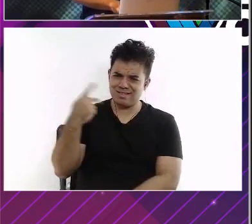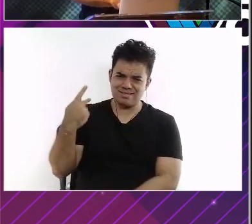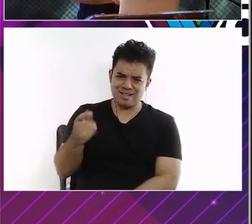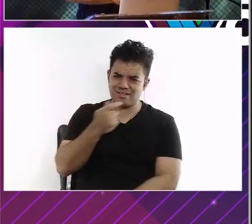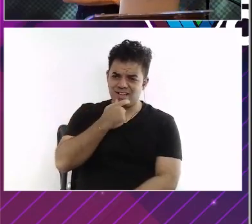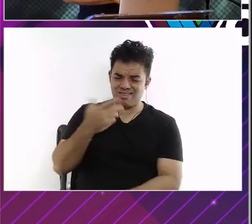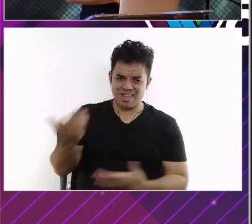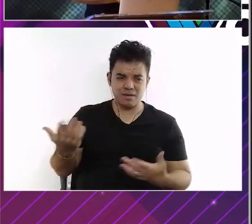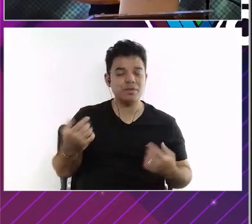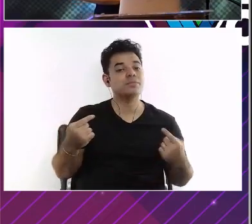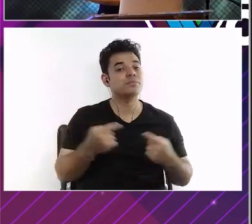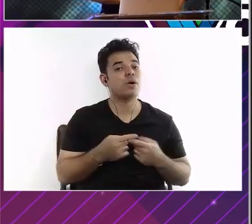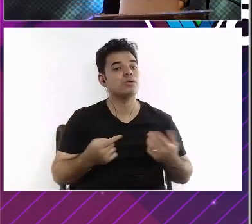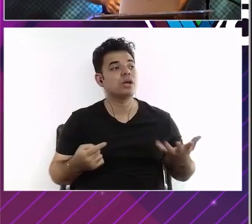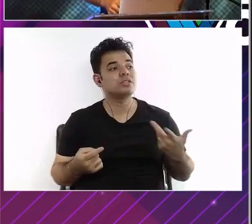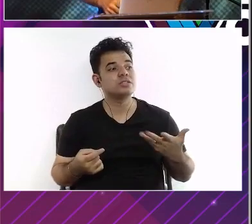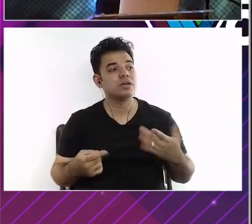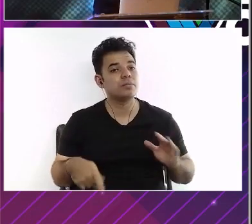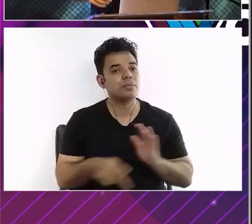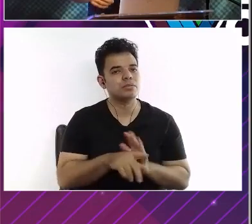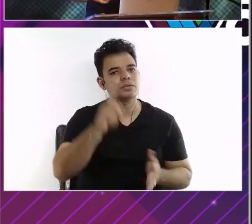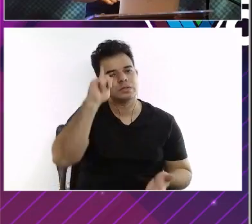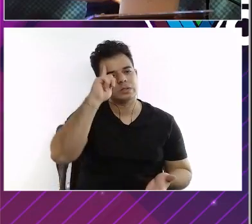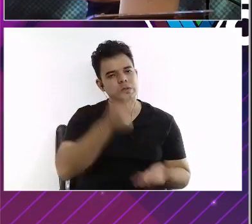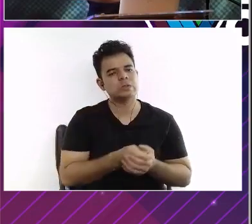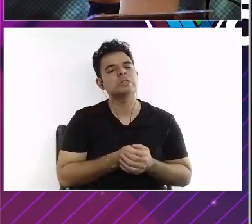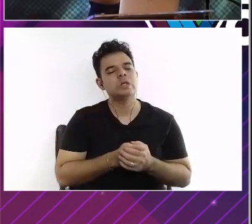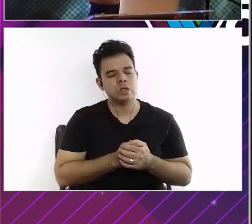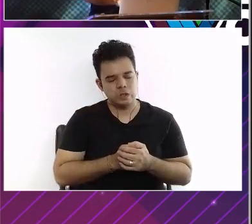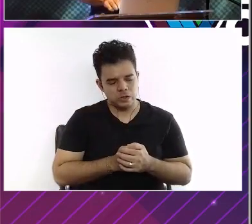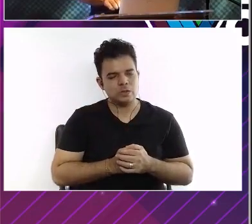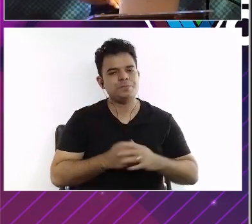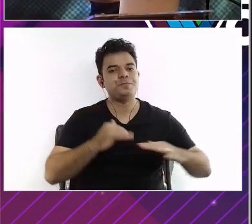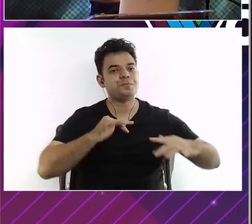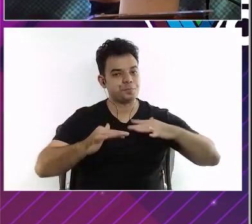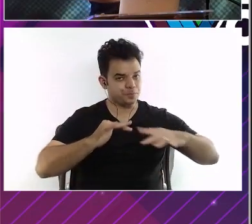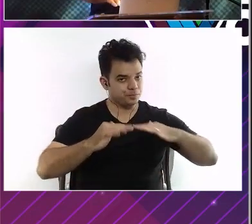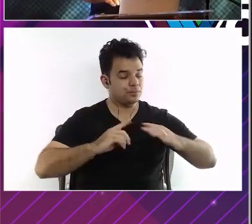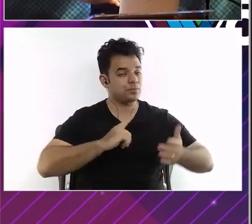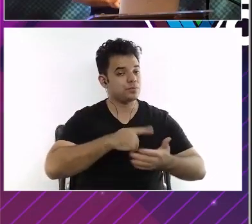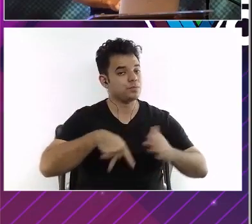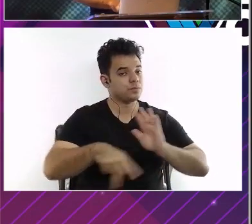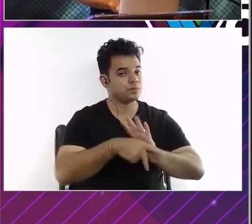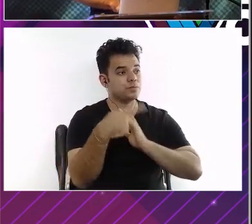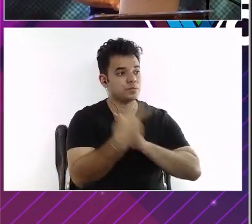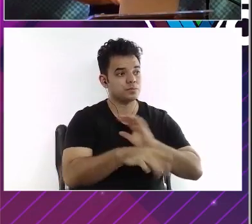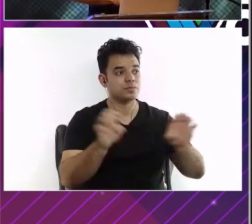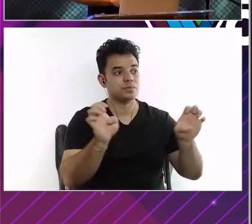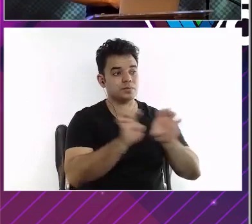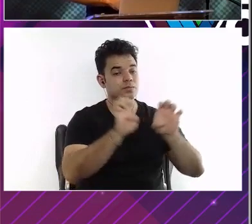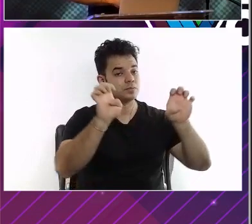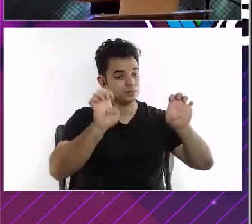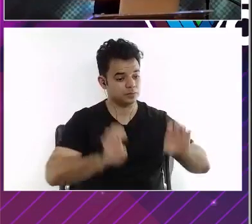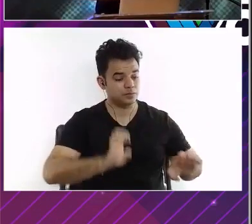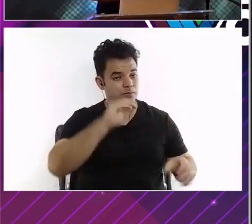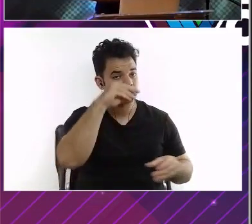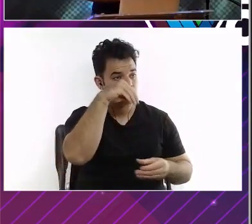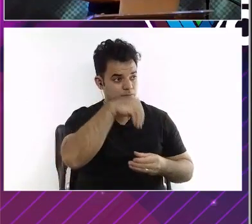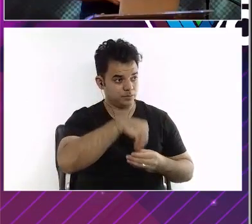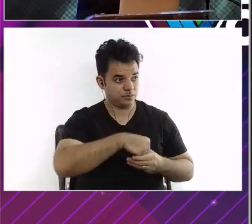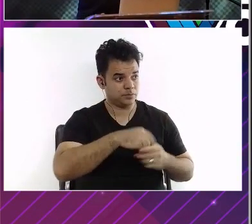gente em agilidade, é tomada de decisão. Ágil ataca o problema estrutural das organizações de